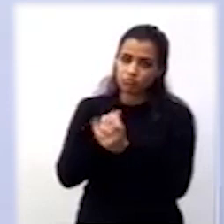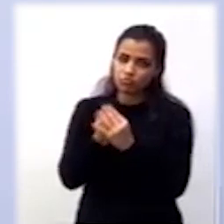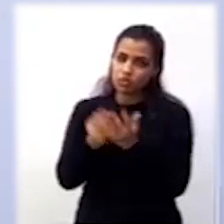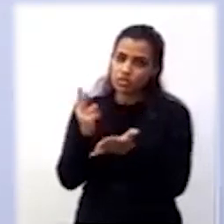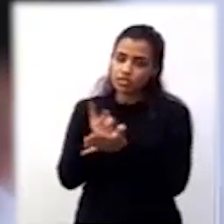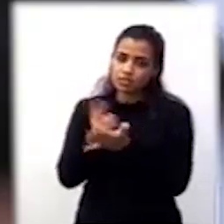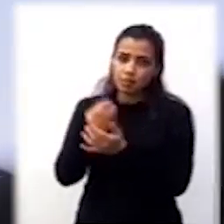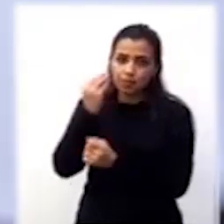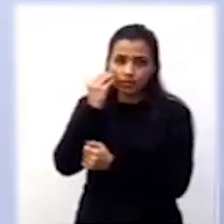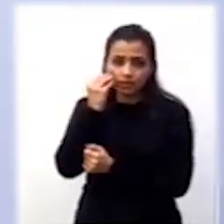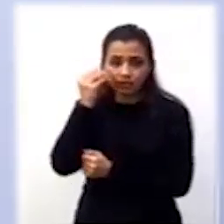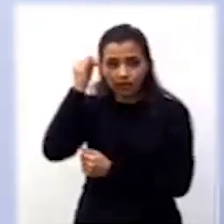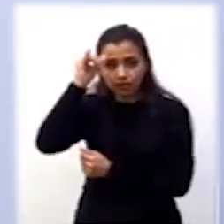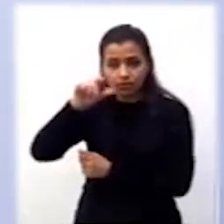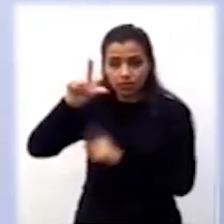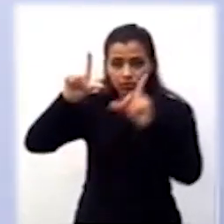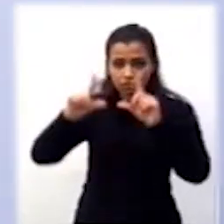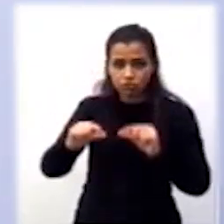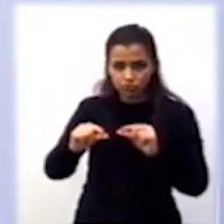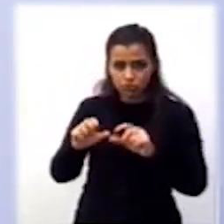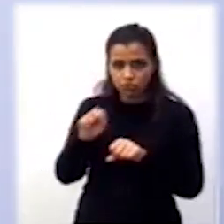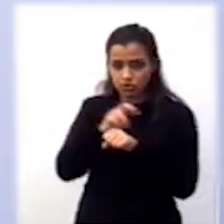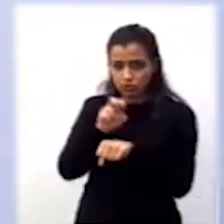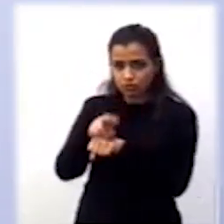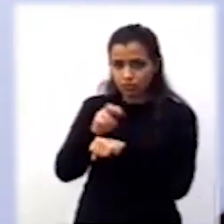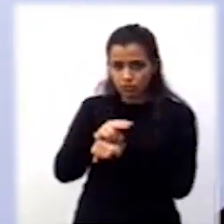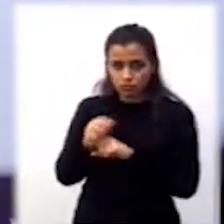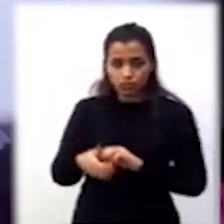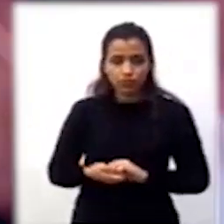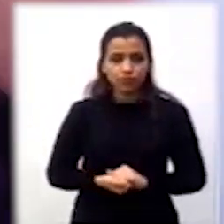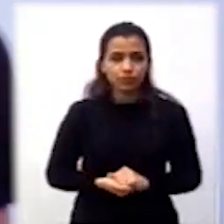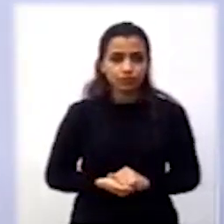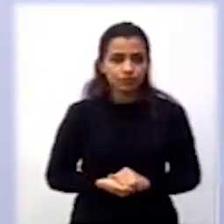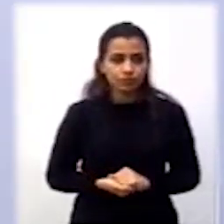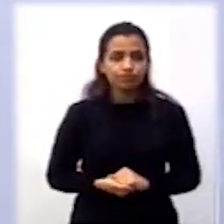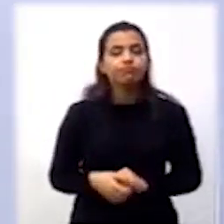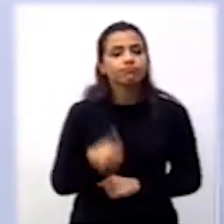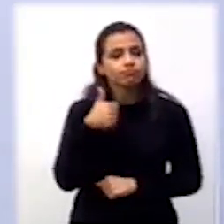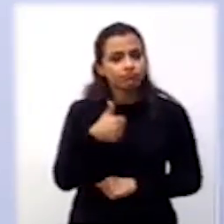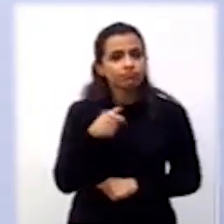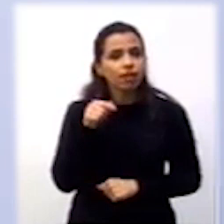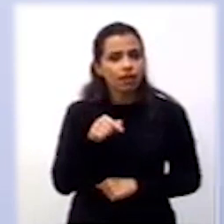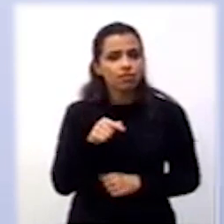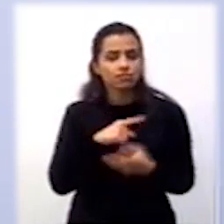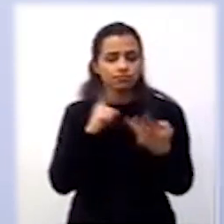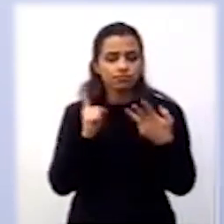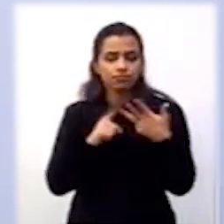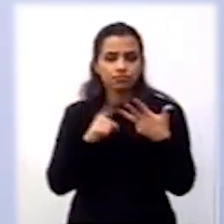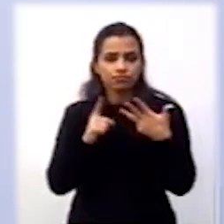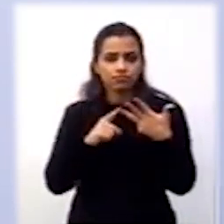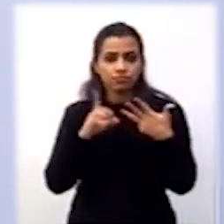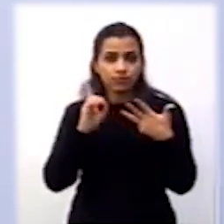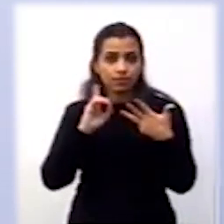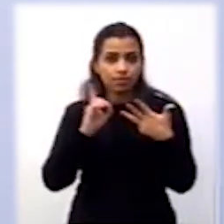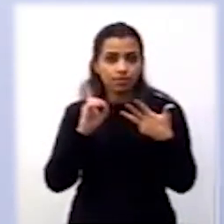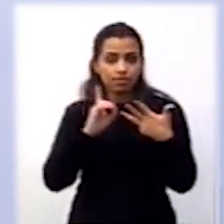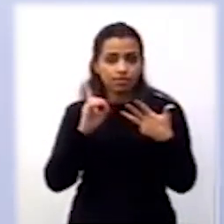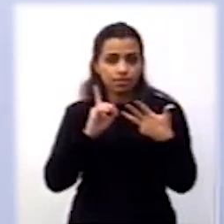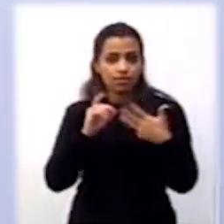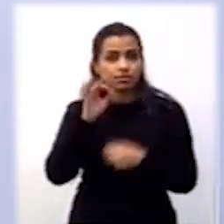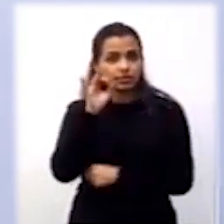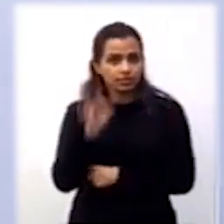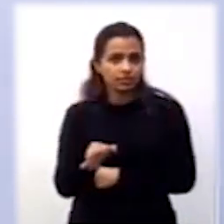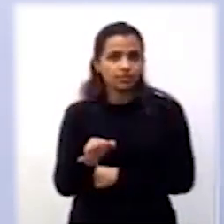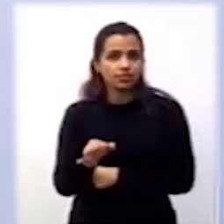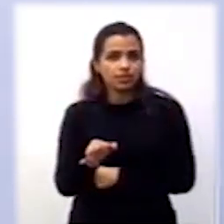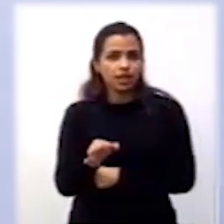transmissão do vírus. Então, bora voltar para cá. Totalmente certo. Então, para quem marcou, seria a letra D. Galera,